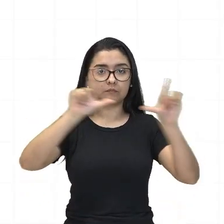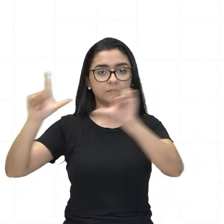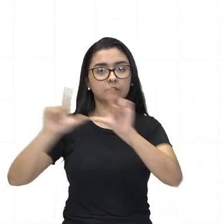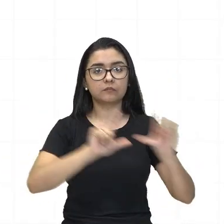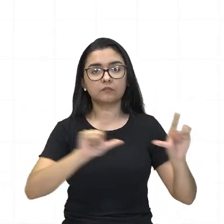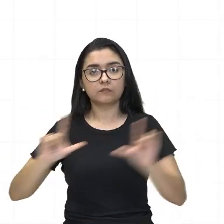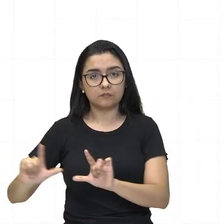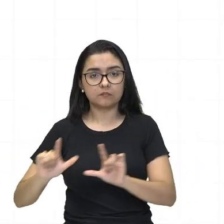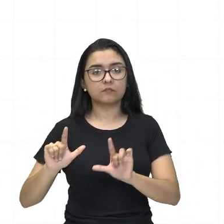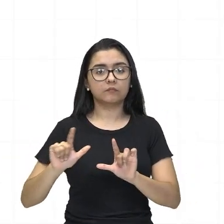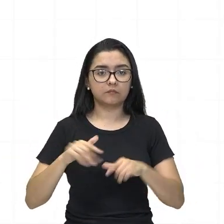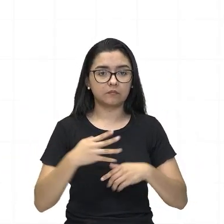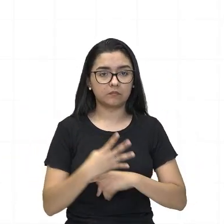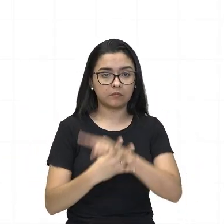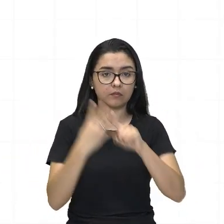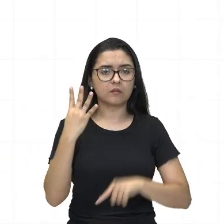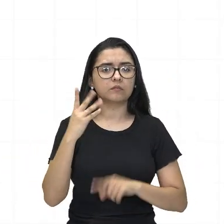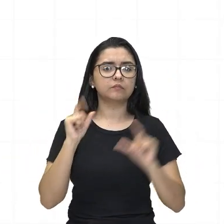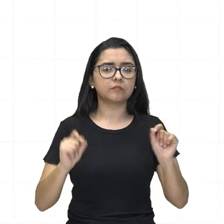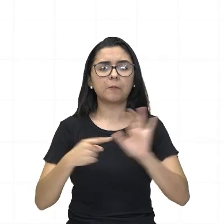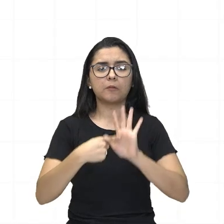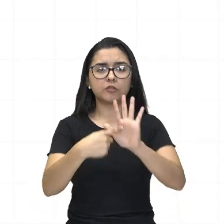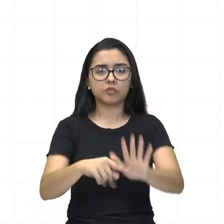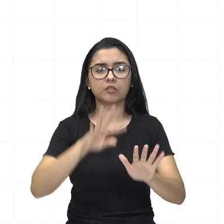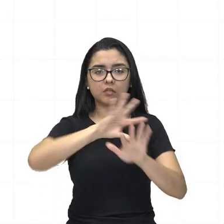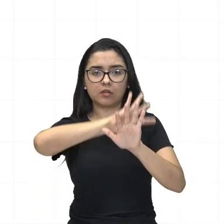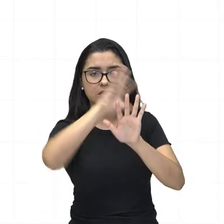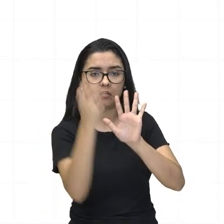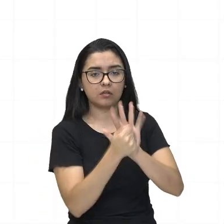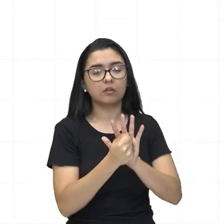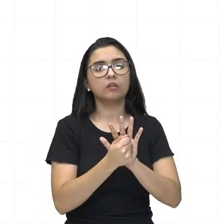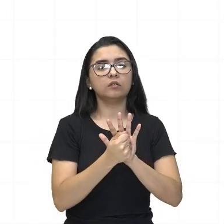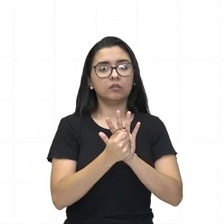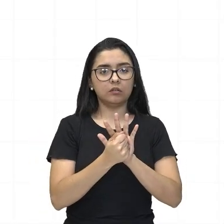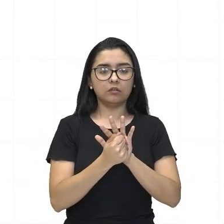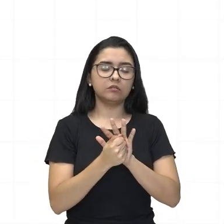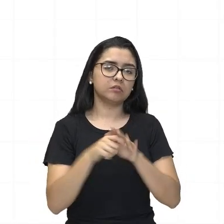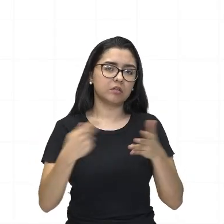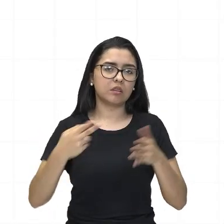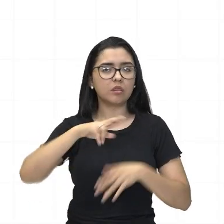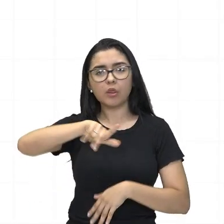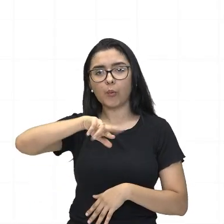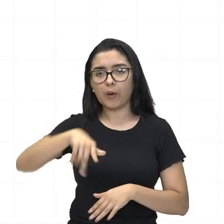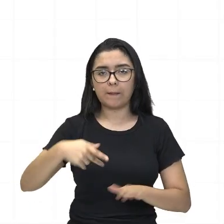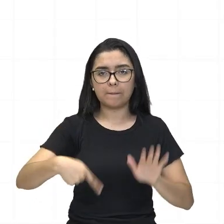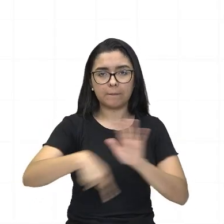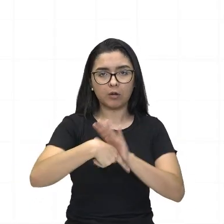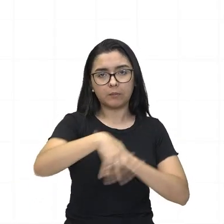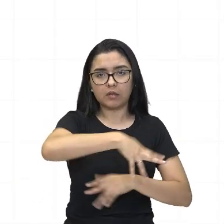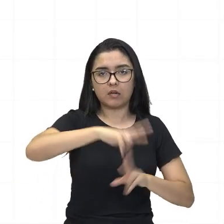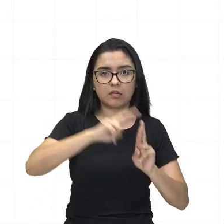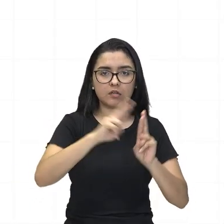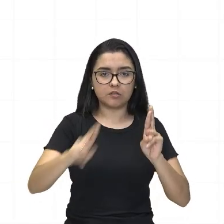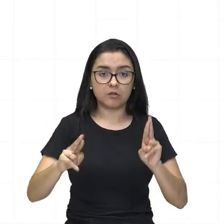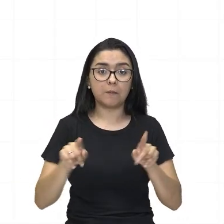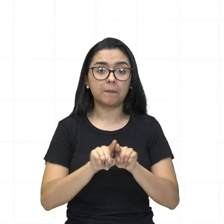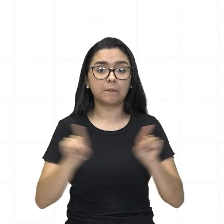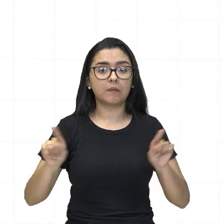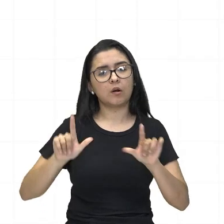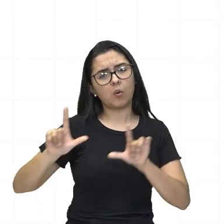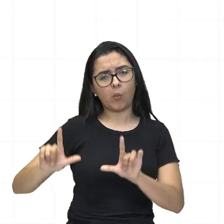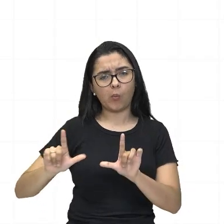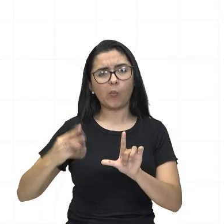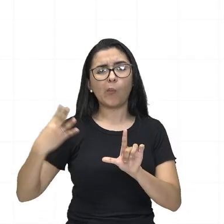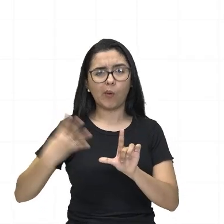as imagens estão ali mostrando símbolos que não são necessariamente religiosos. Talvez o 4º símbolo se aproxime um